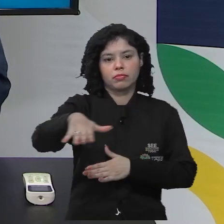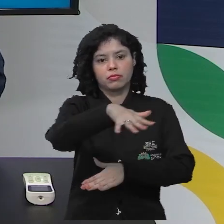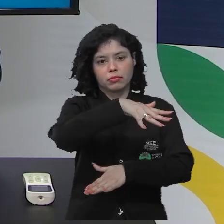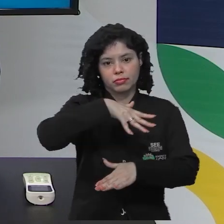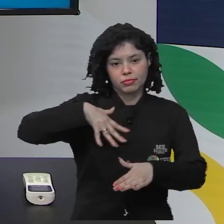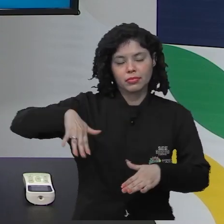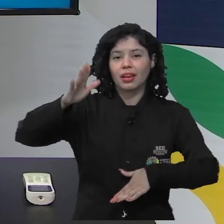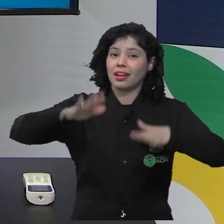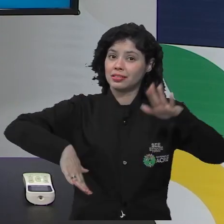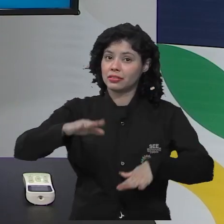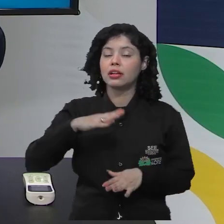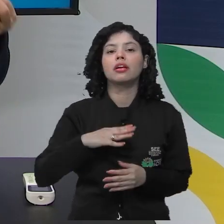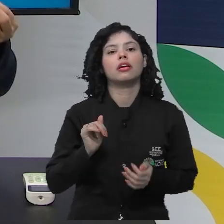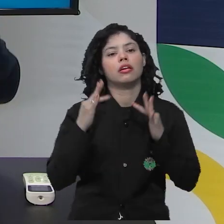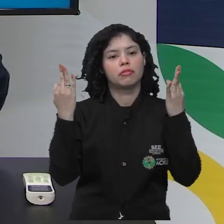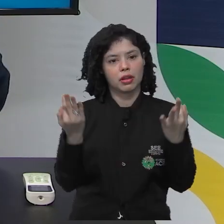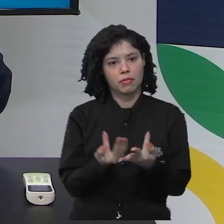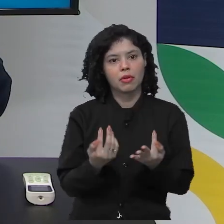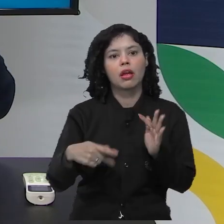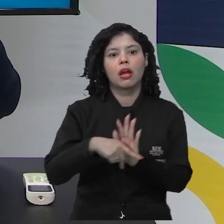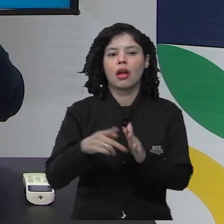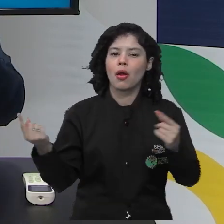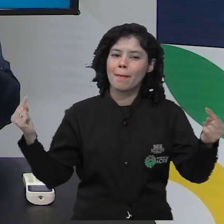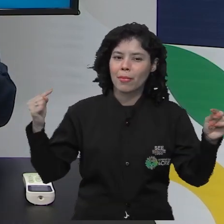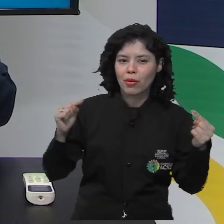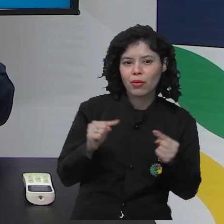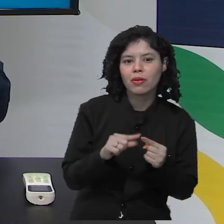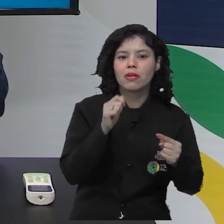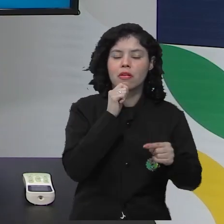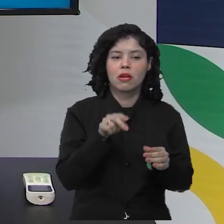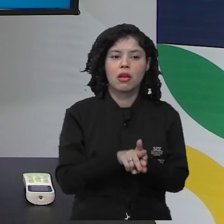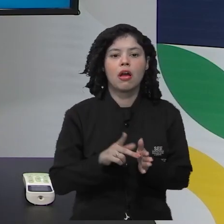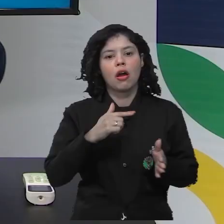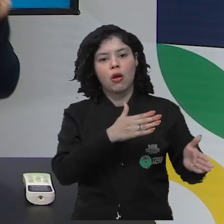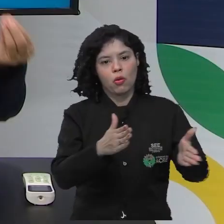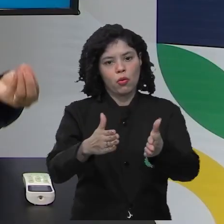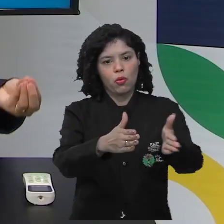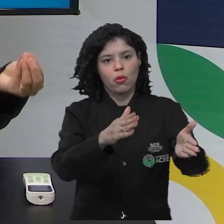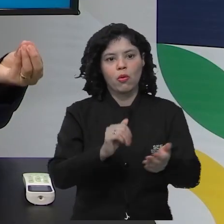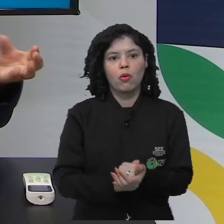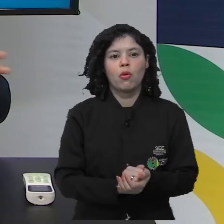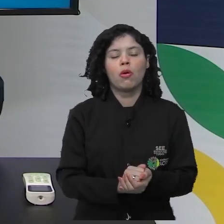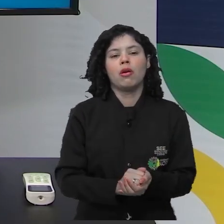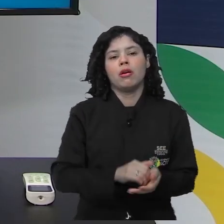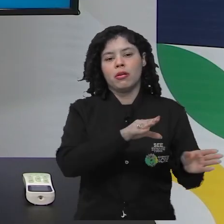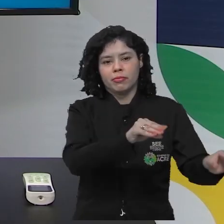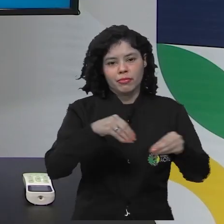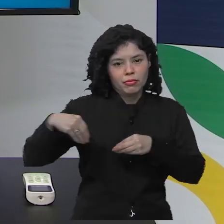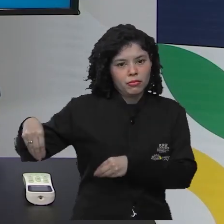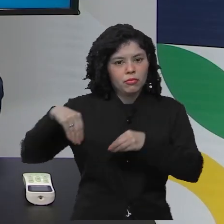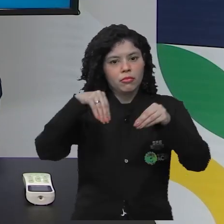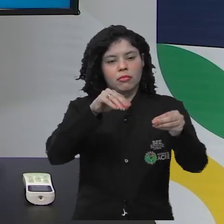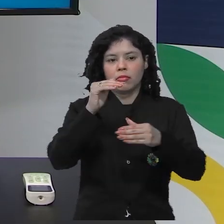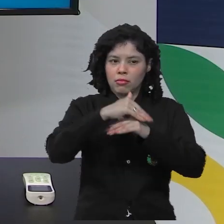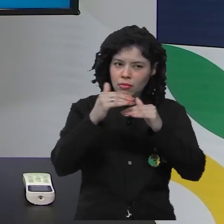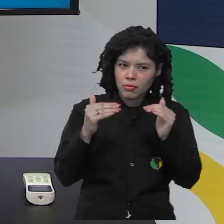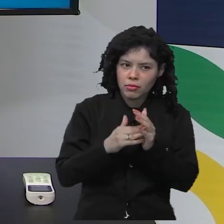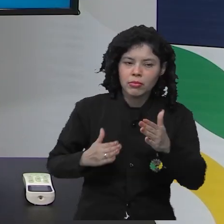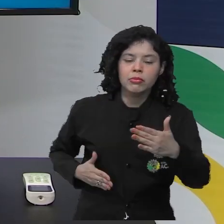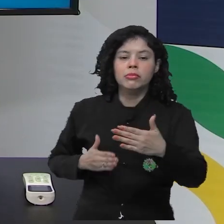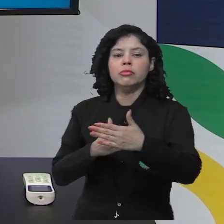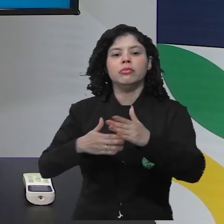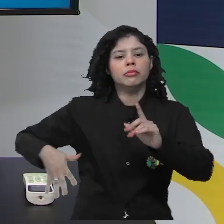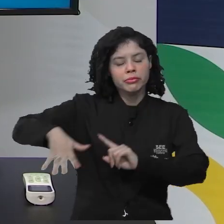Né? Então, muitas vezes as famílias que moravam ali próximos, né, àquele rio, precisam ser deslocadas. Né? Então, tem todo um